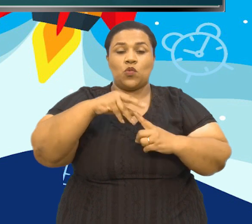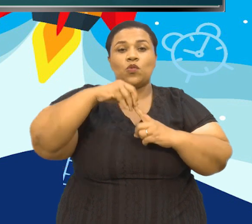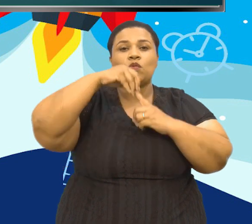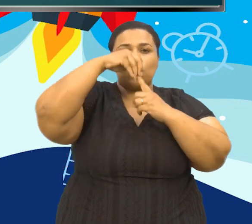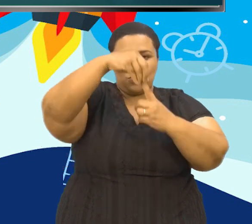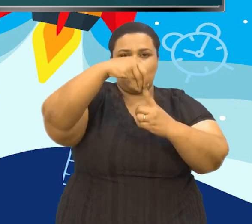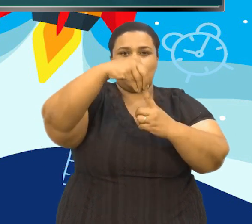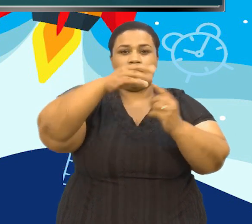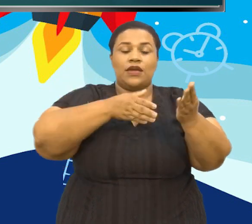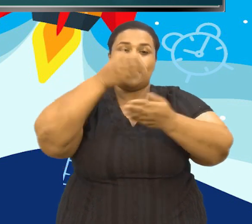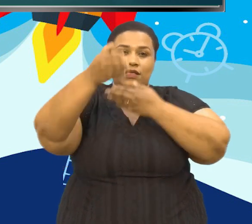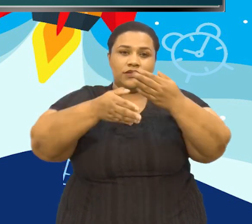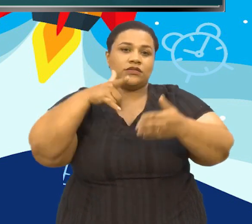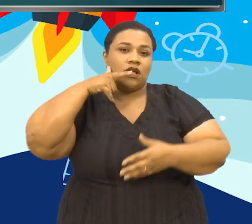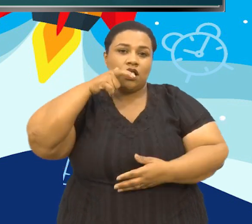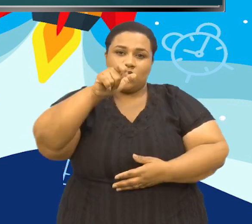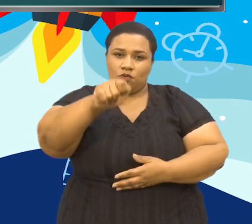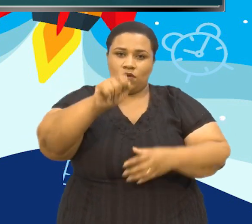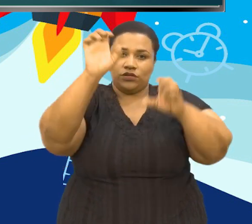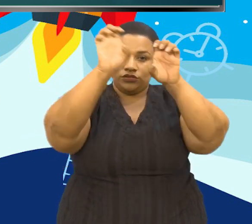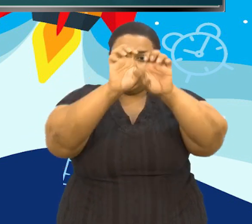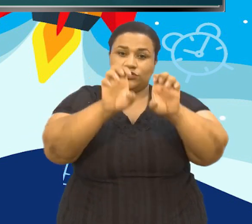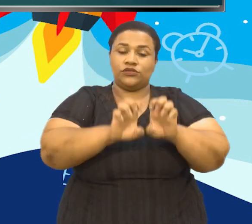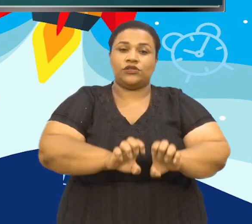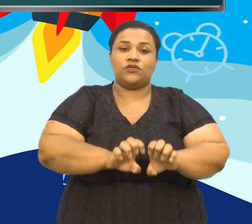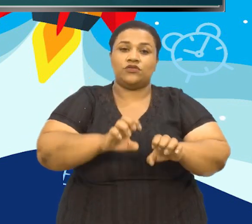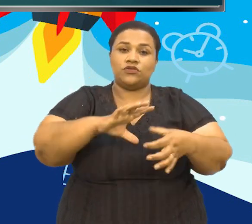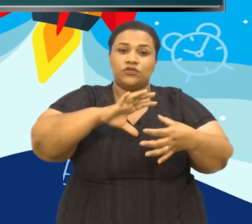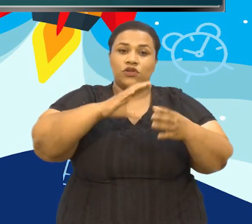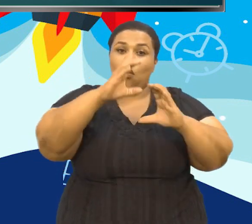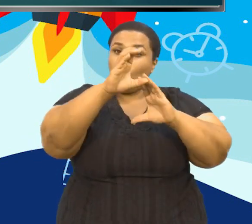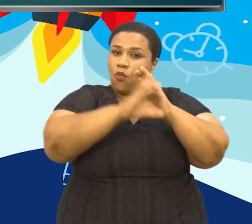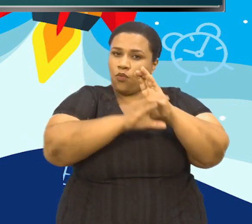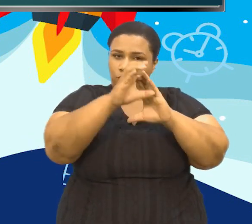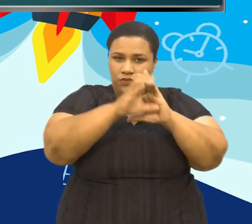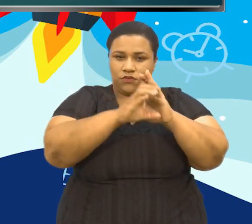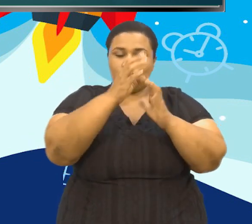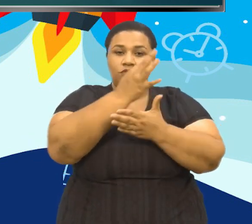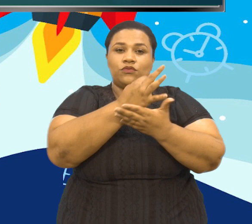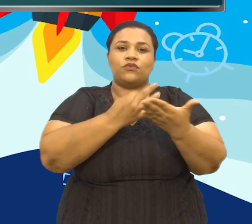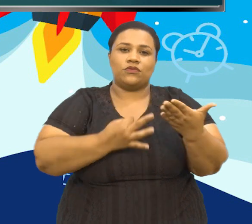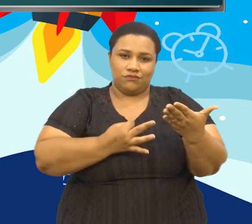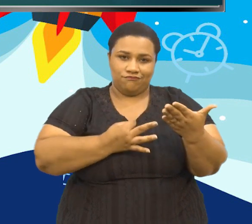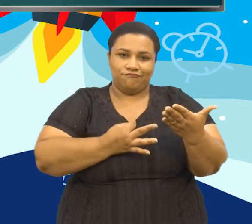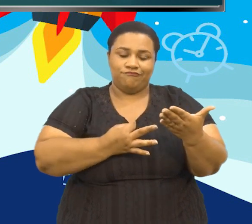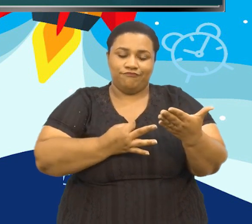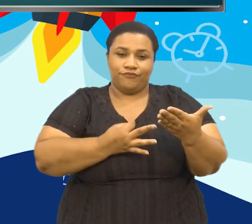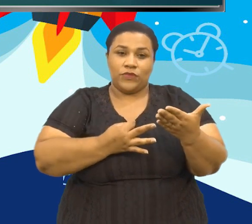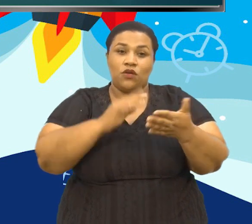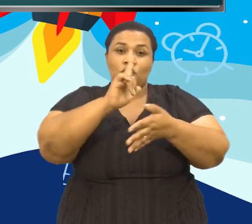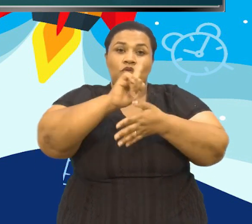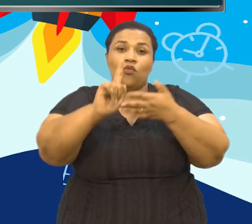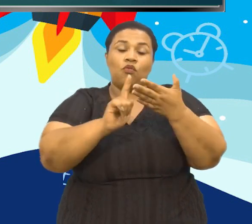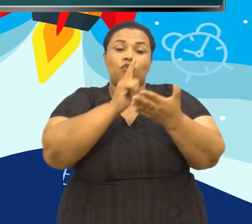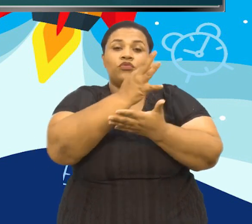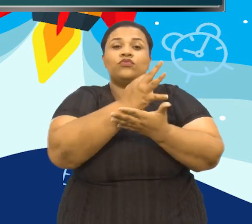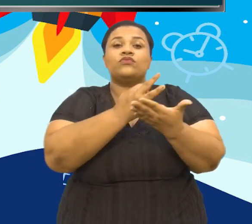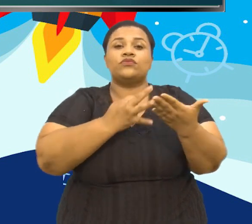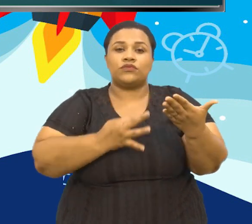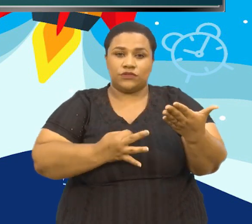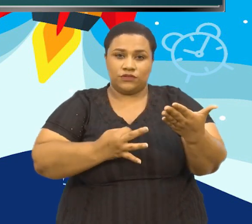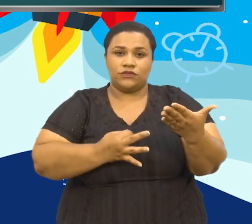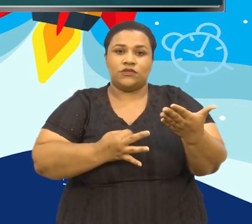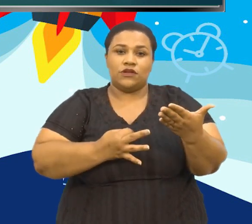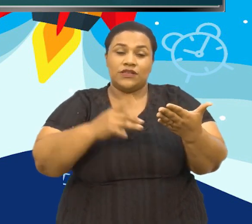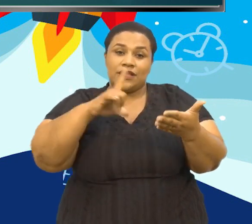em relação à linguagem, à estrutura e ao conteúdo dele. Assim, os gêneros